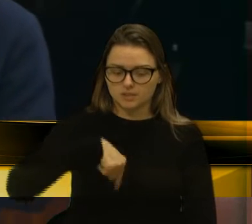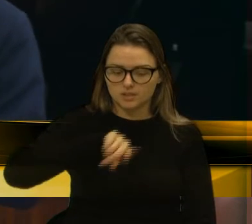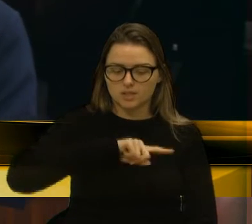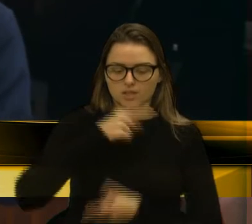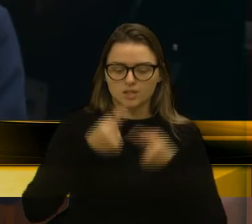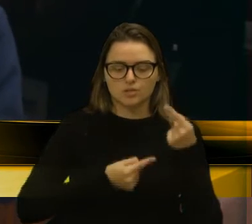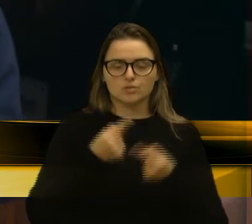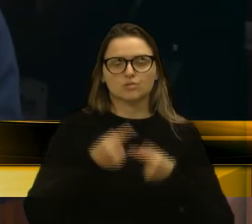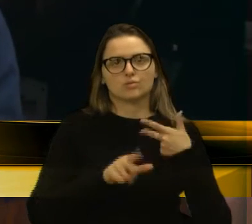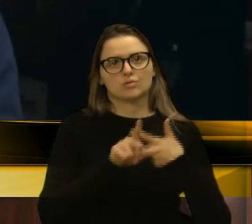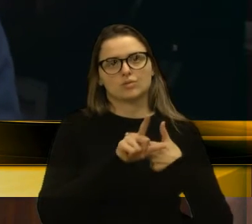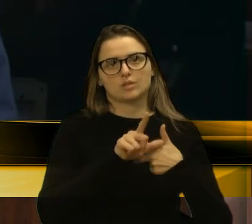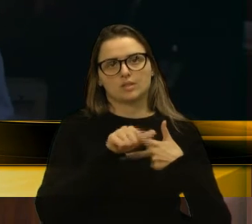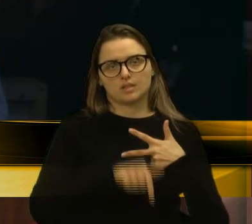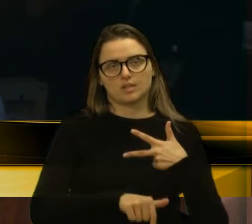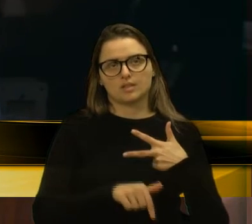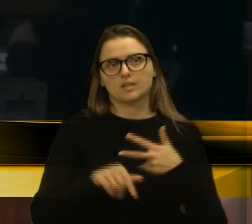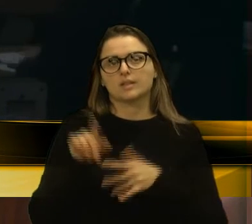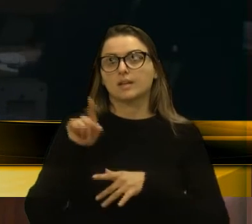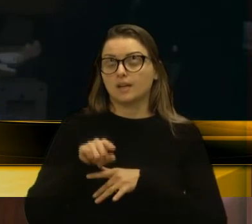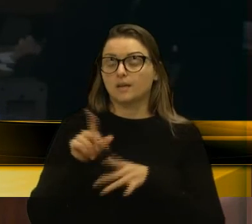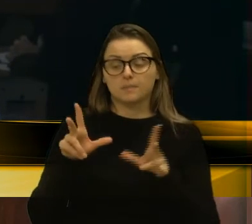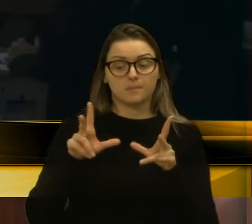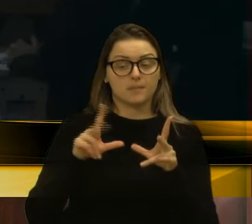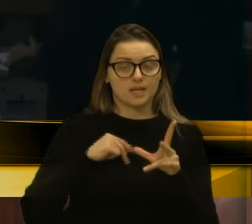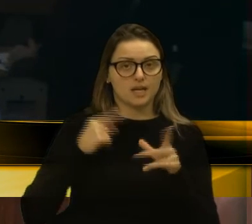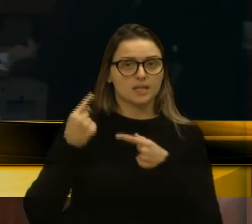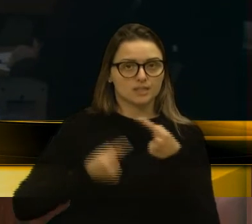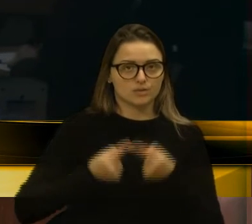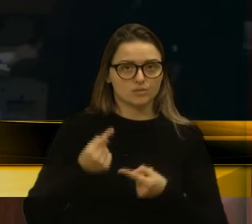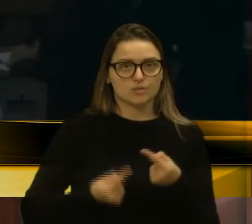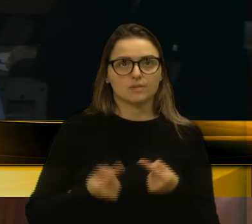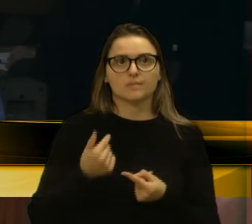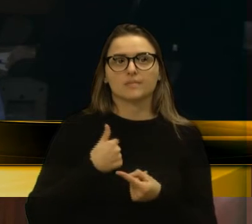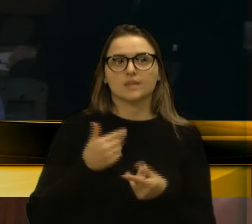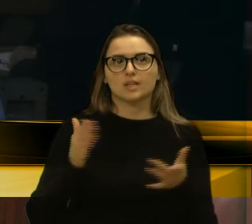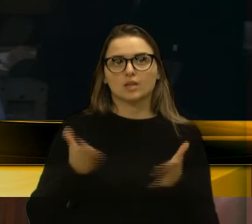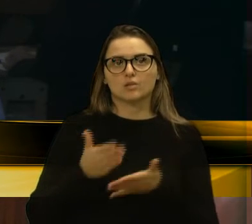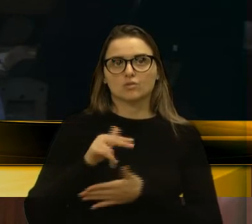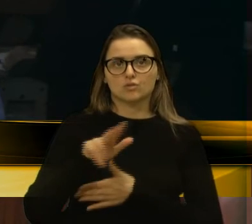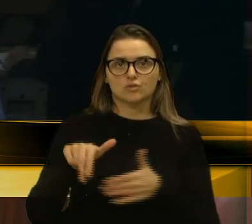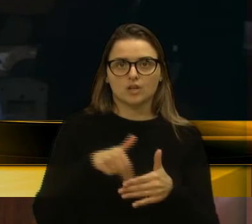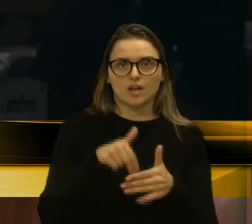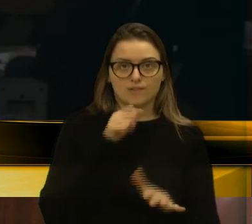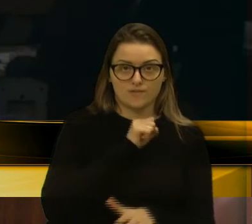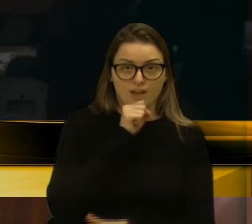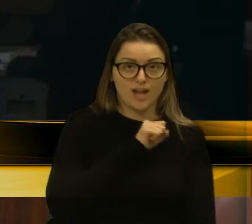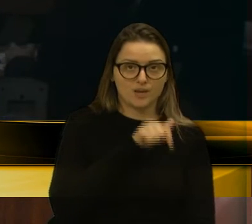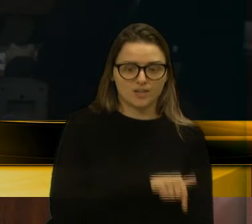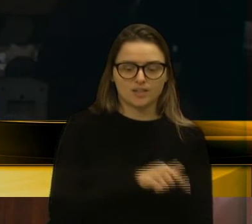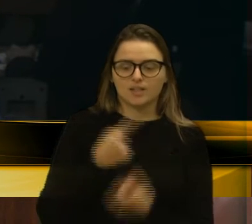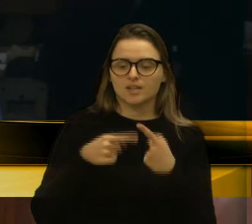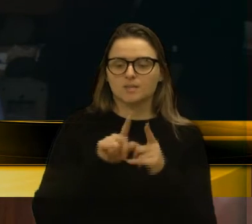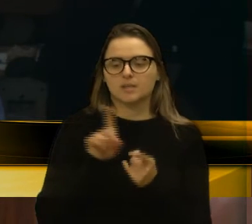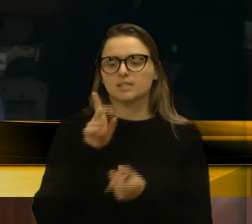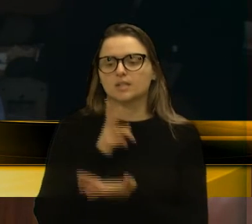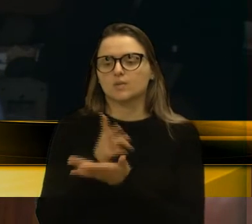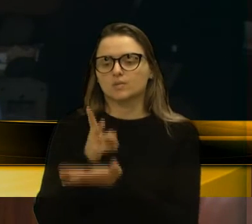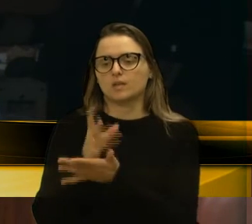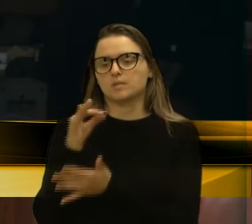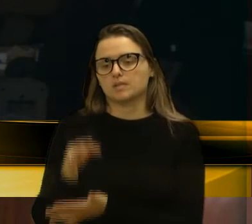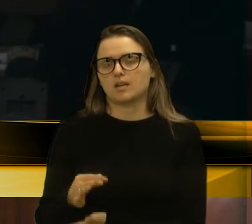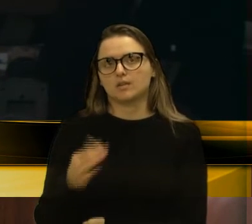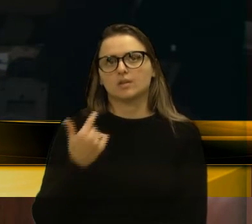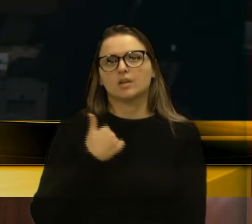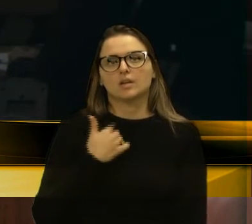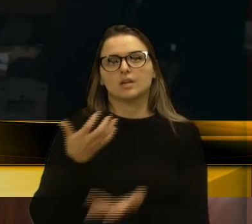meritória a moção sobre esse aspecto. Eu já estou meio velho aqui no Parlamento, mas a gente não acerta sempre, né? Eu